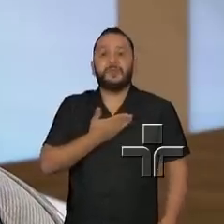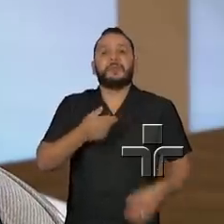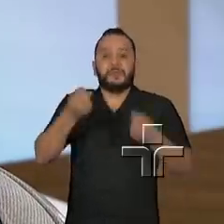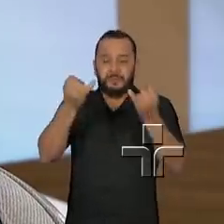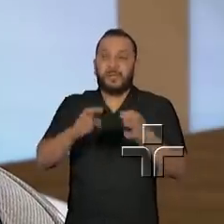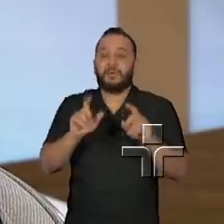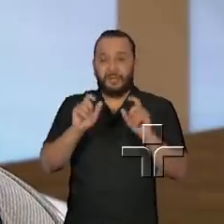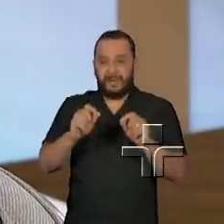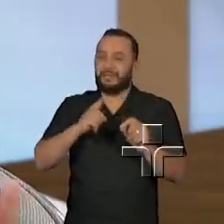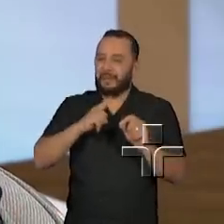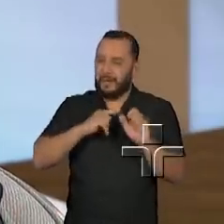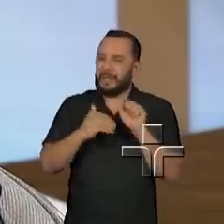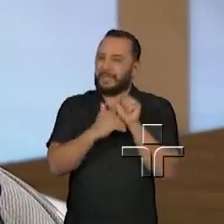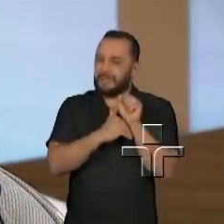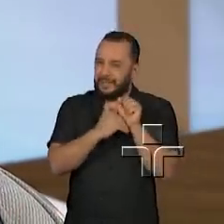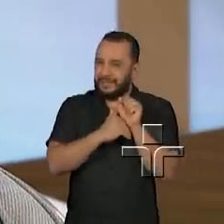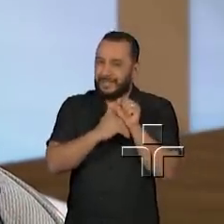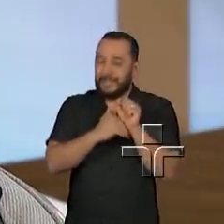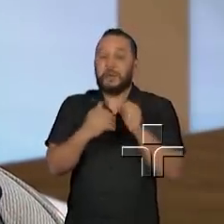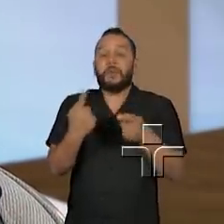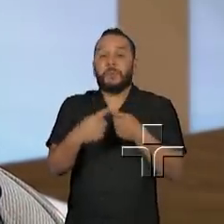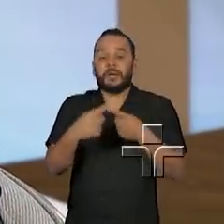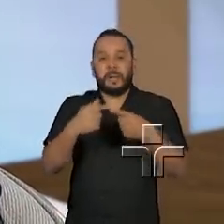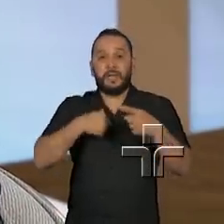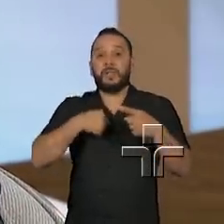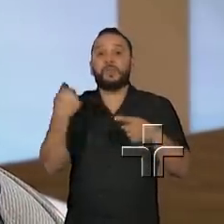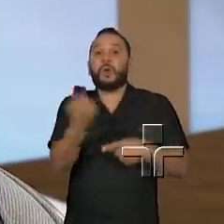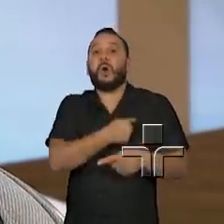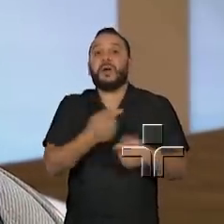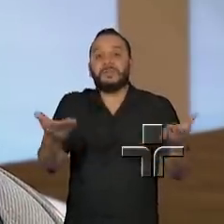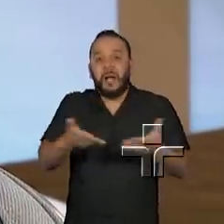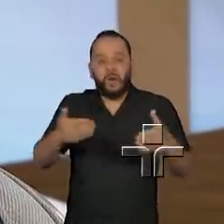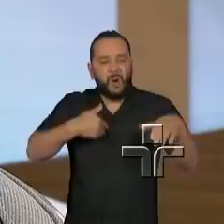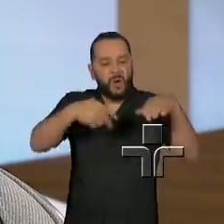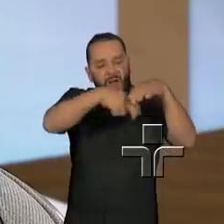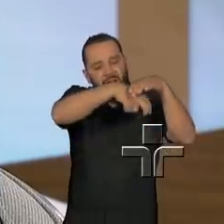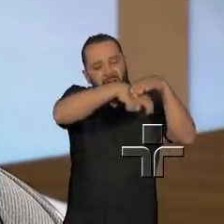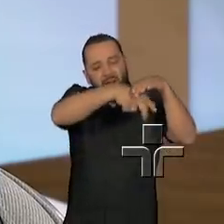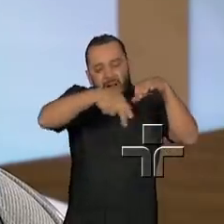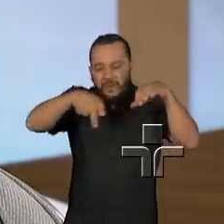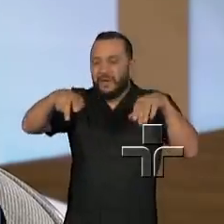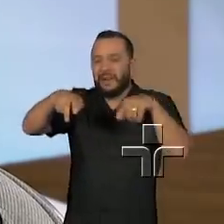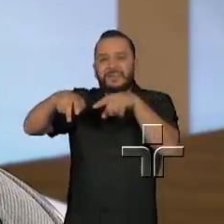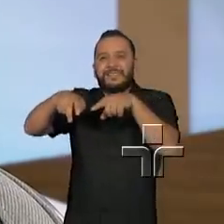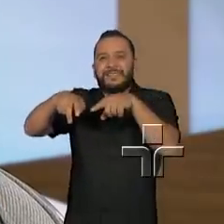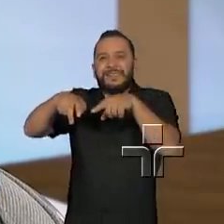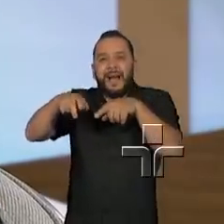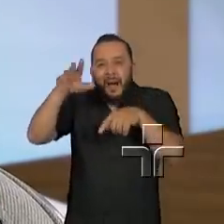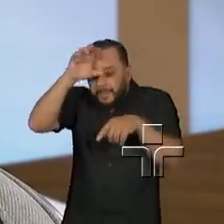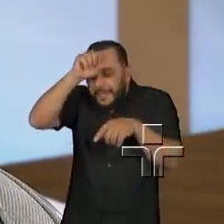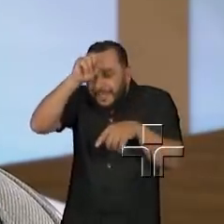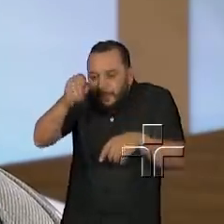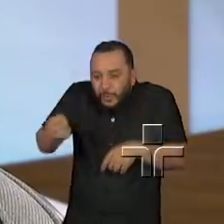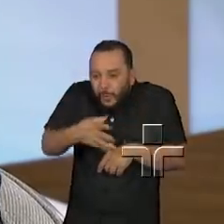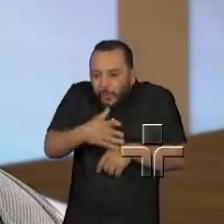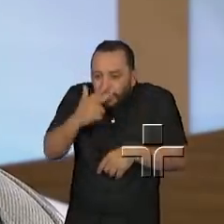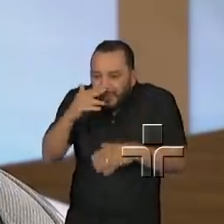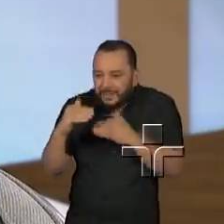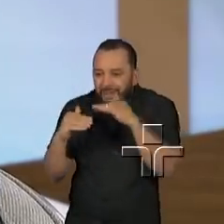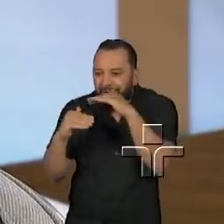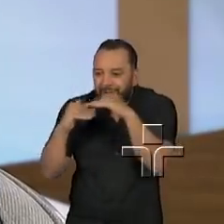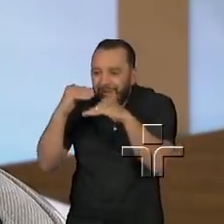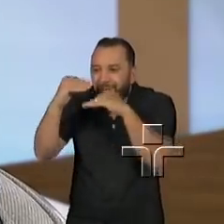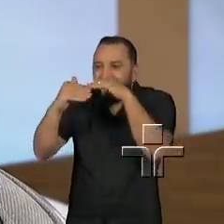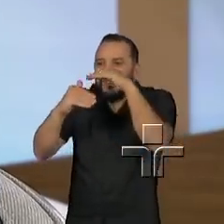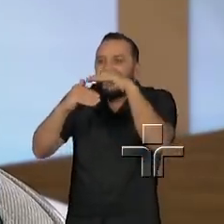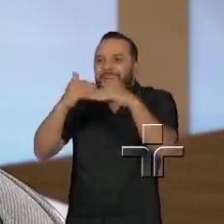mistério, né? A gente acabou de sair da caverna, a gente pode não saber nada. E eu posso estar falando um monte de besteira. Mas com o que sabemos até agora, essa me parece